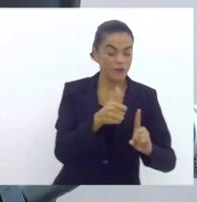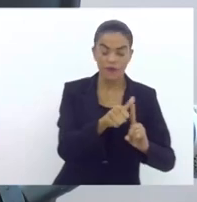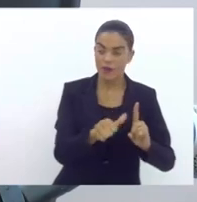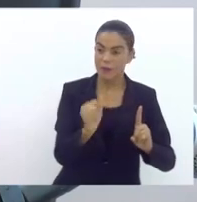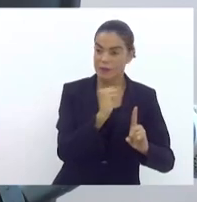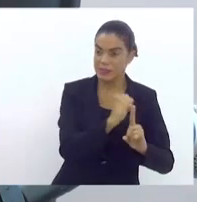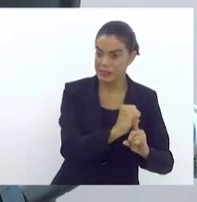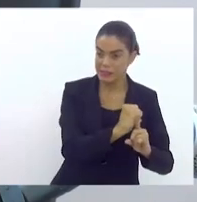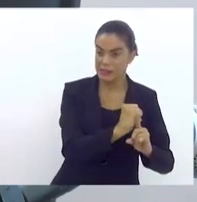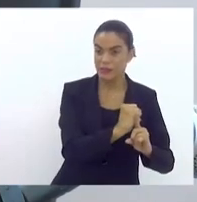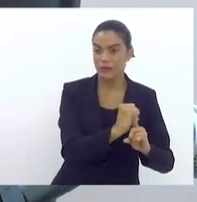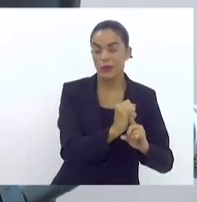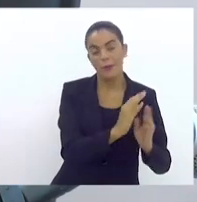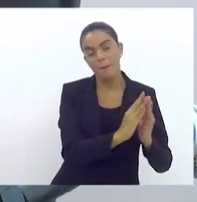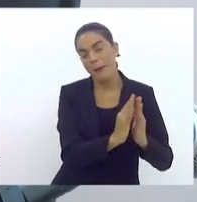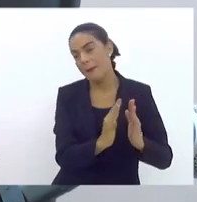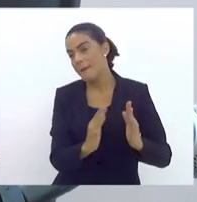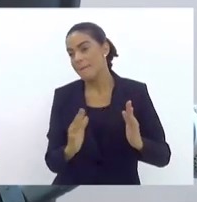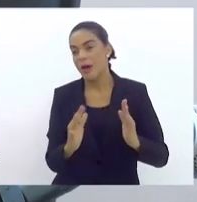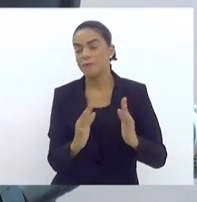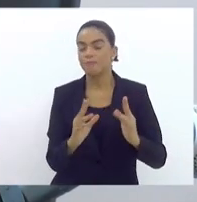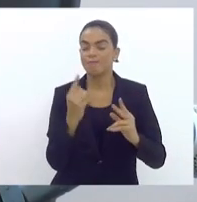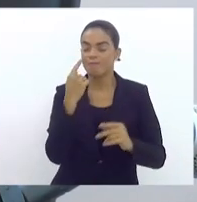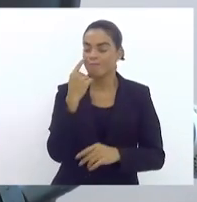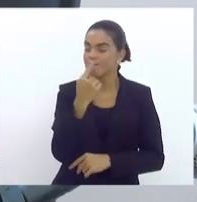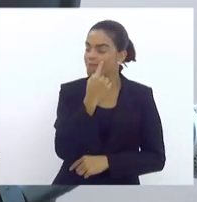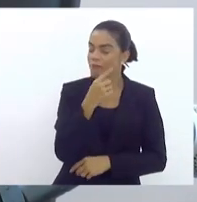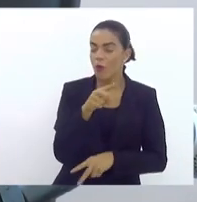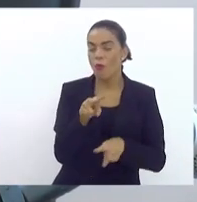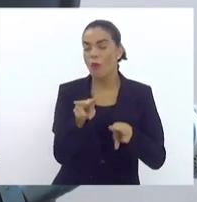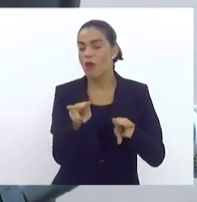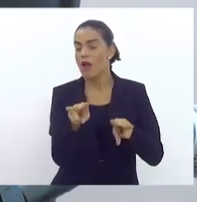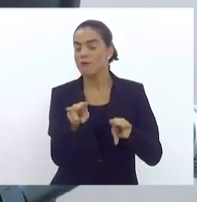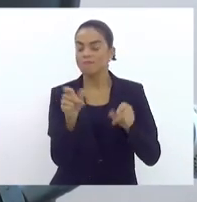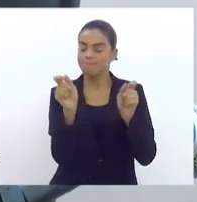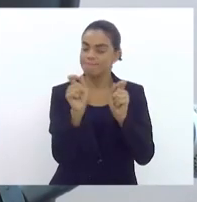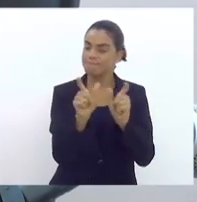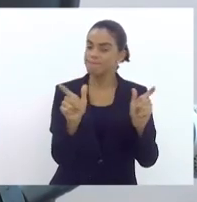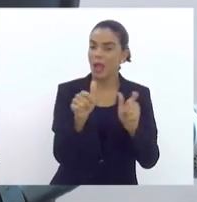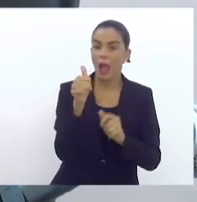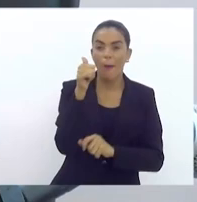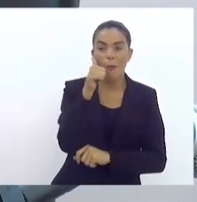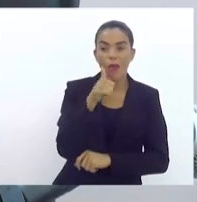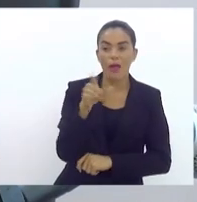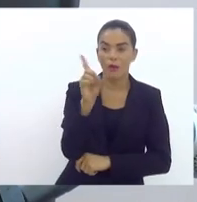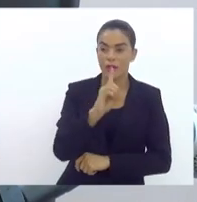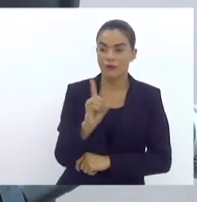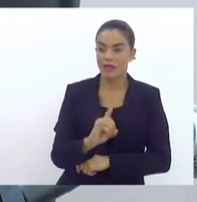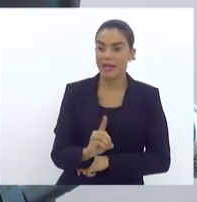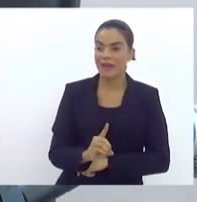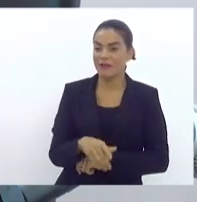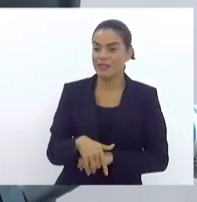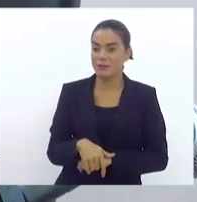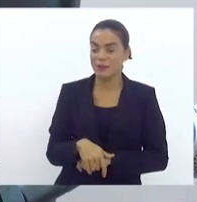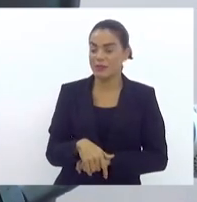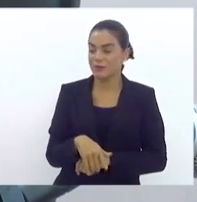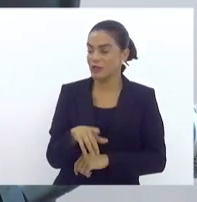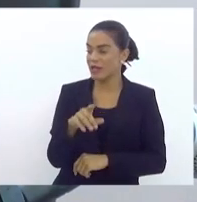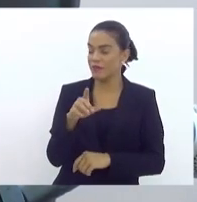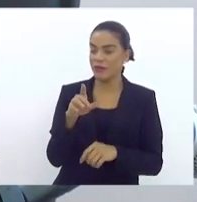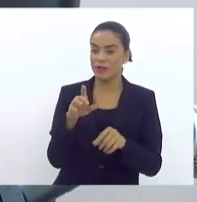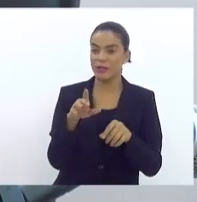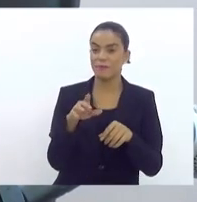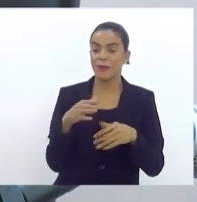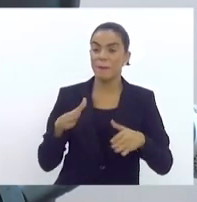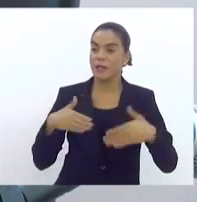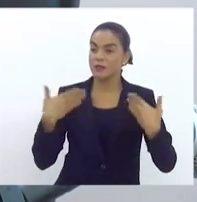tivemos no decorrer do debate um olhar muito atento a questão da mulher com deficiência e para surpresa